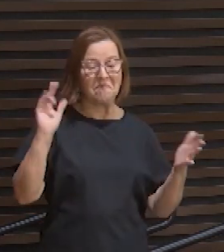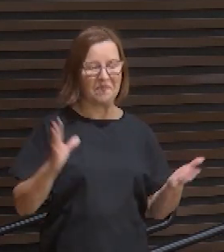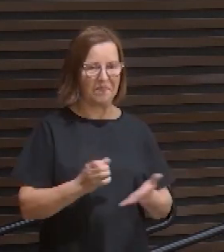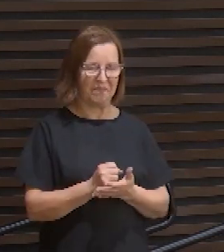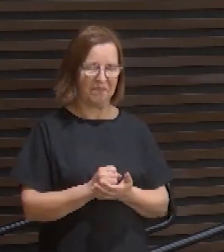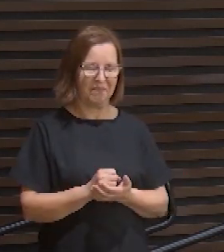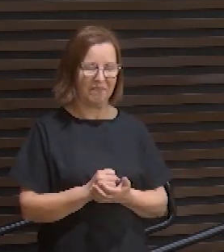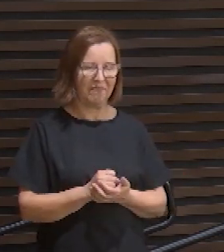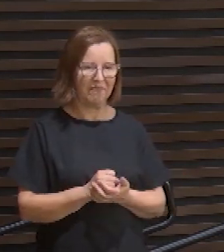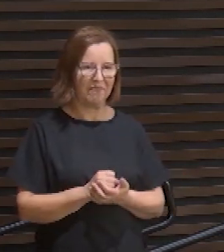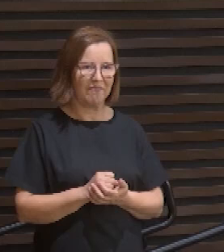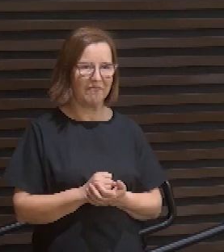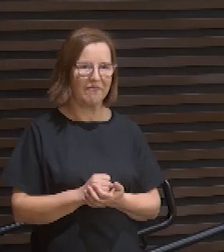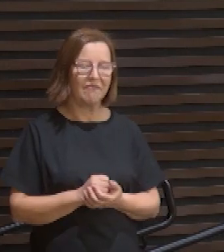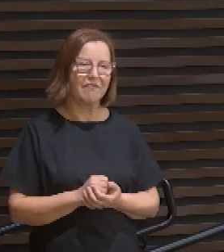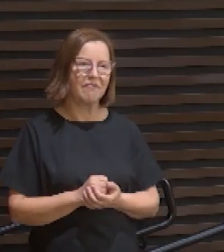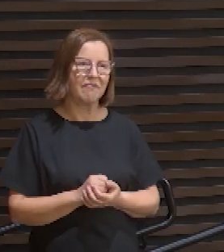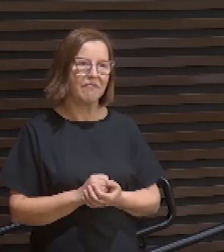nós vemos hoje,